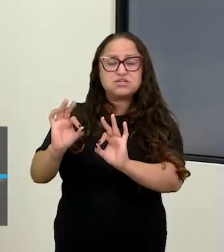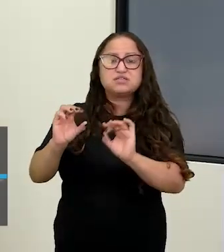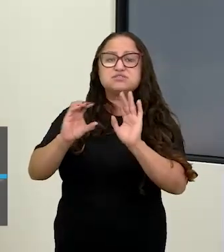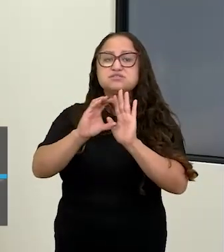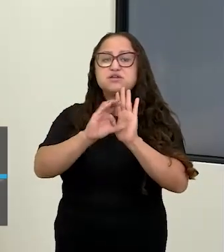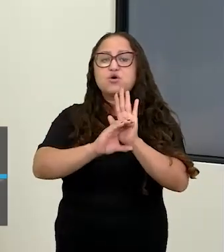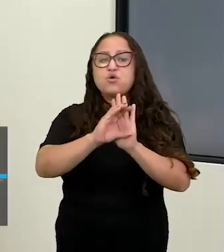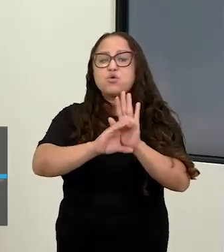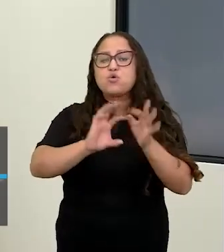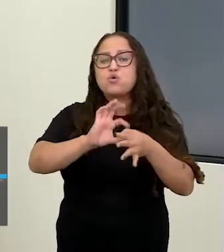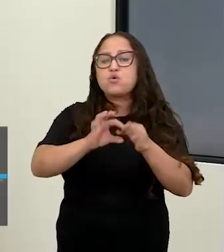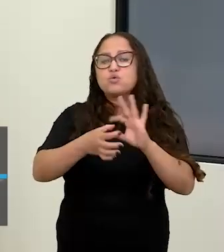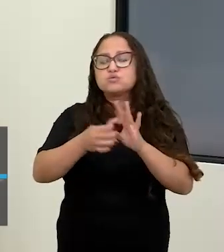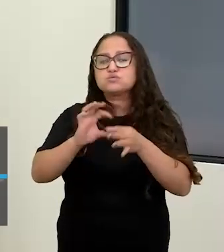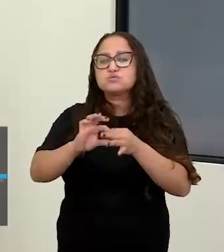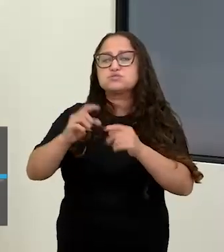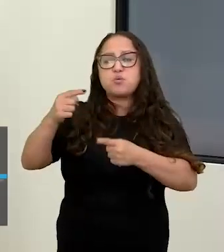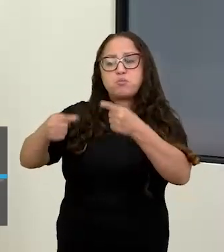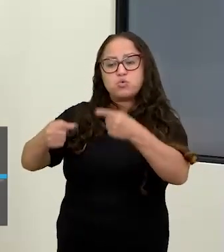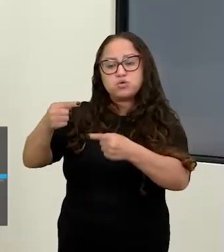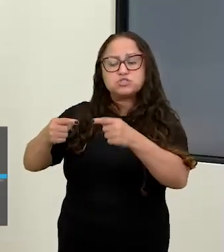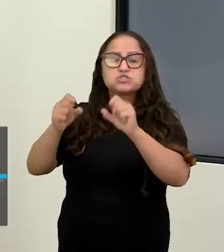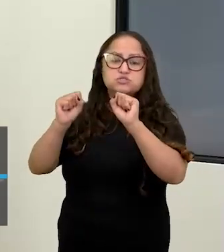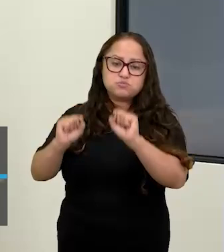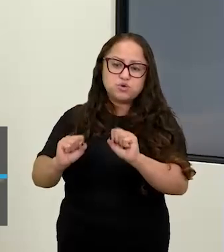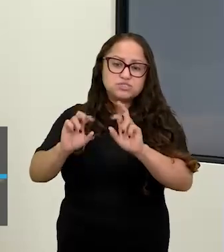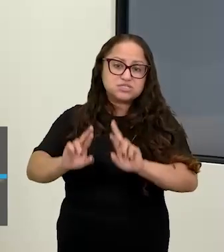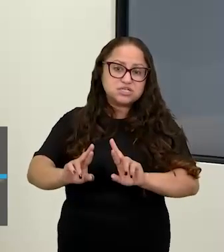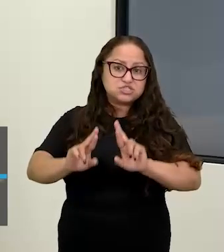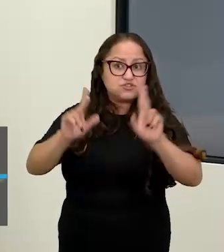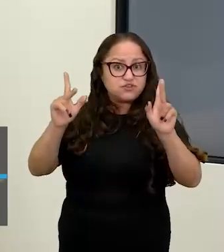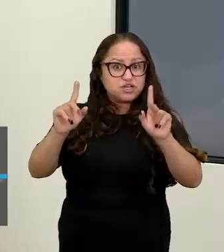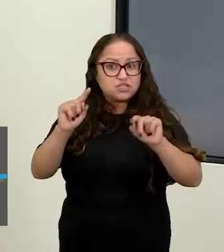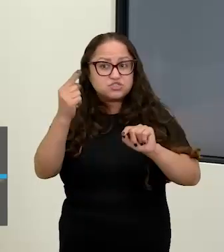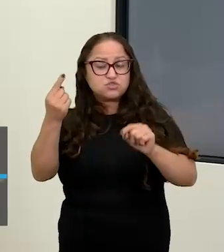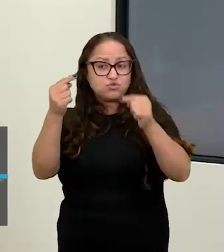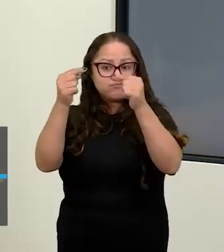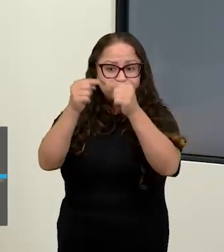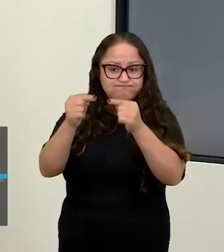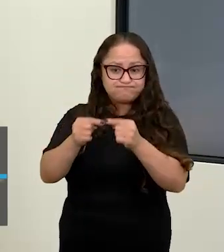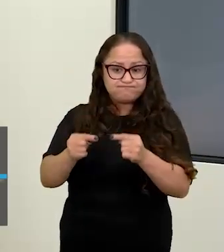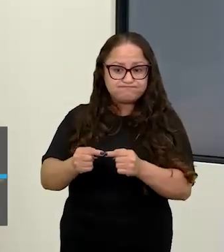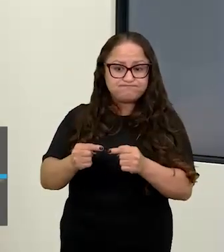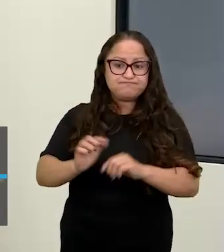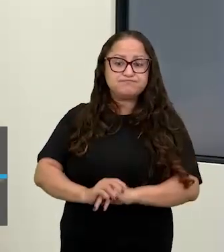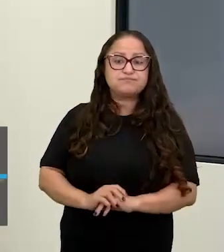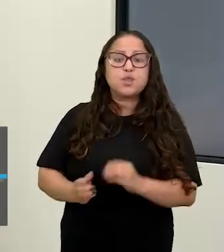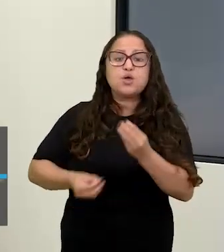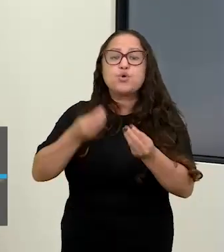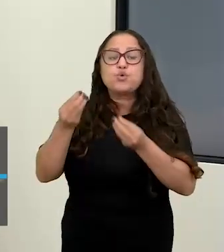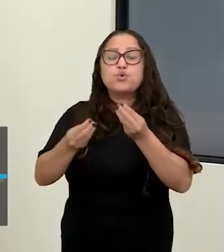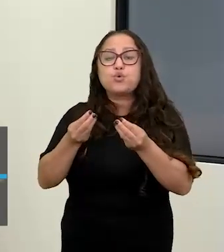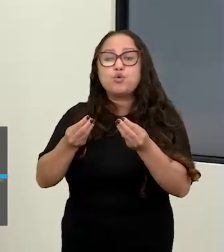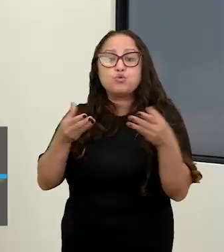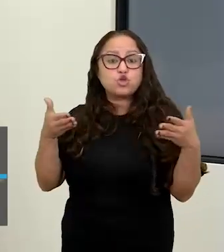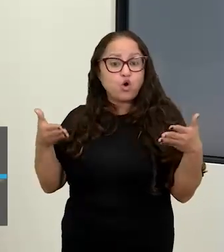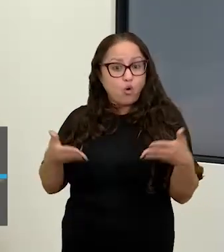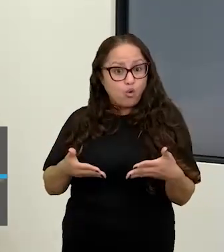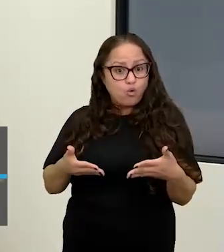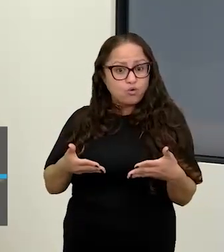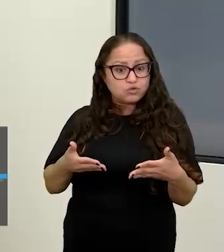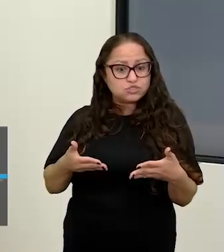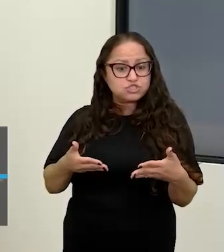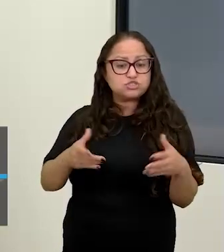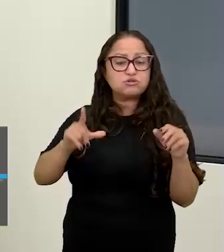concepções políticas que podem divergir ou não, né? Quer dizer, elas podem convergir também. Então, como que atualmente, diante